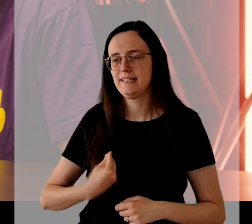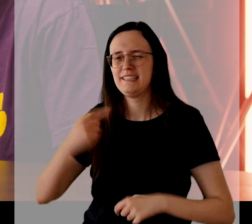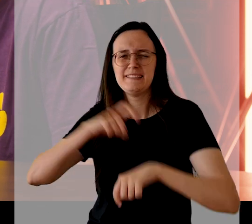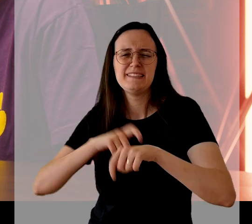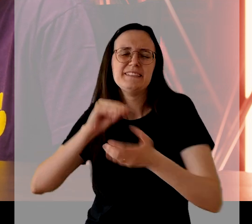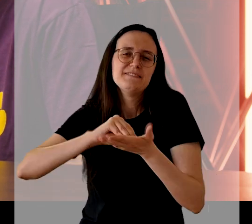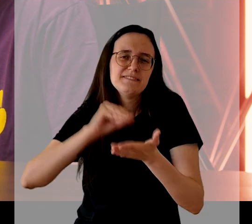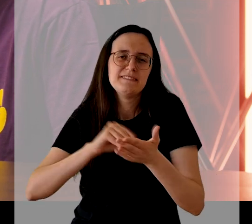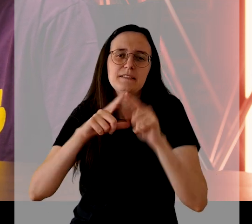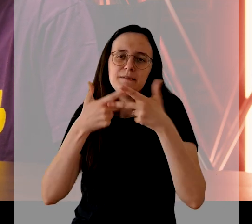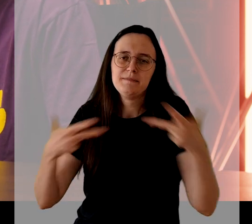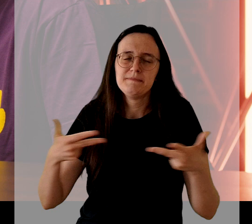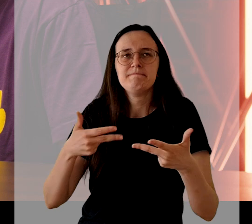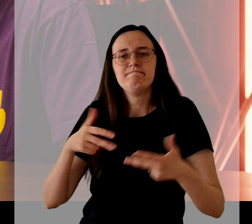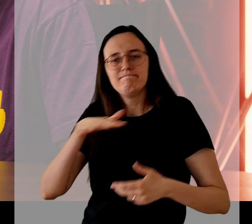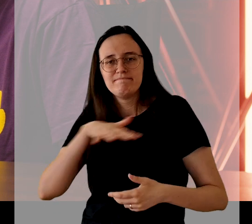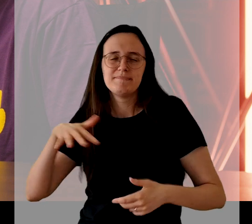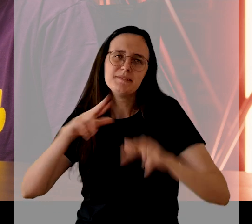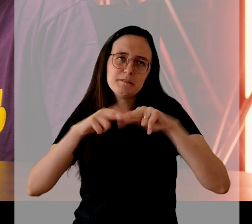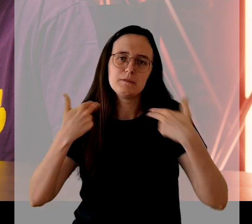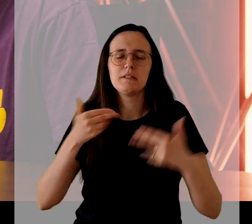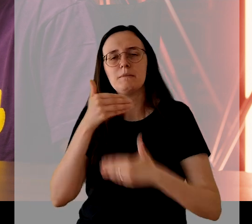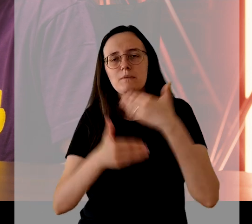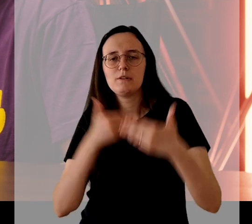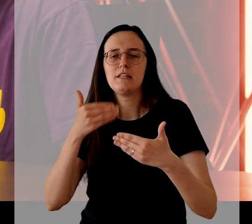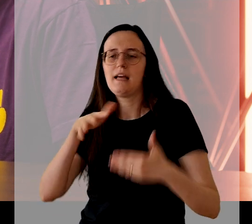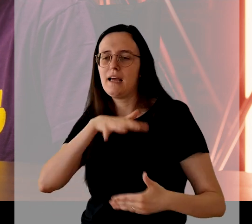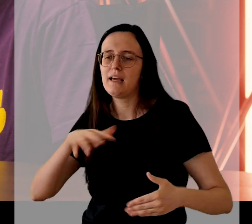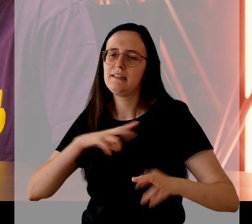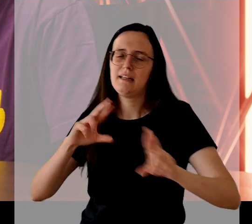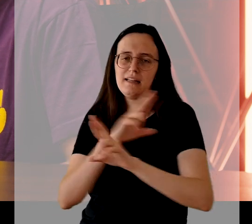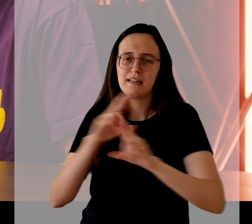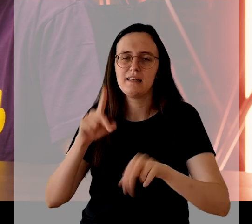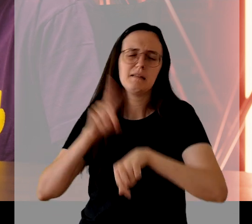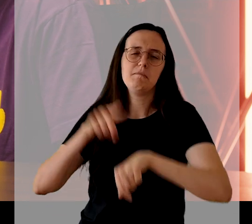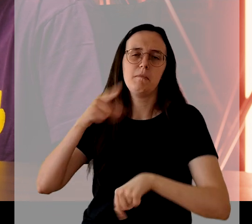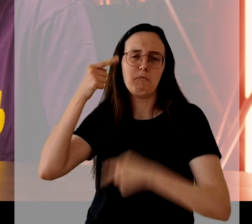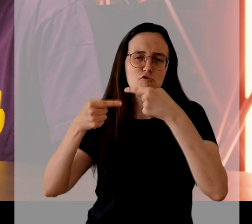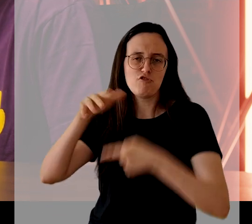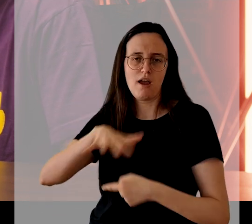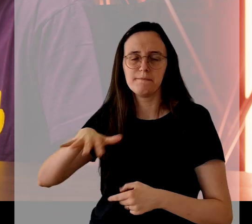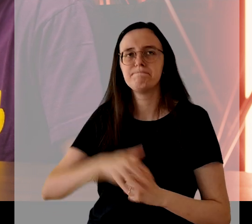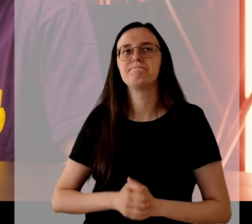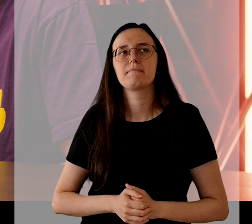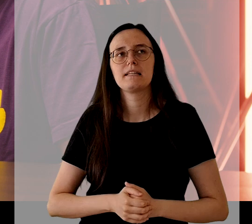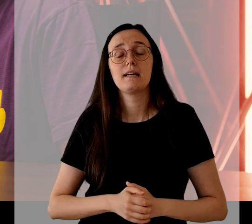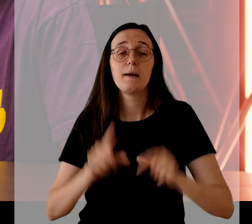existia uma defasagem de equipamentos ali por uma questão de processos políticos do momento